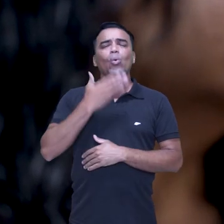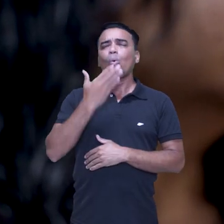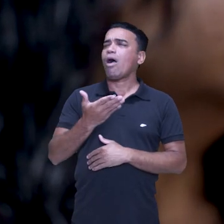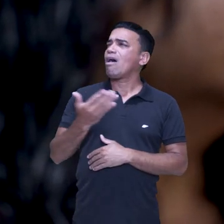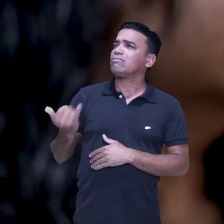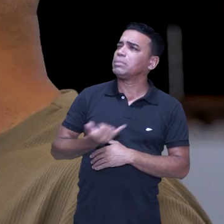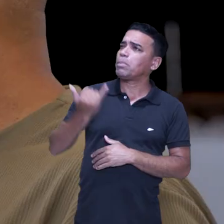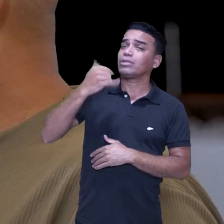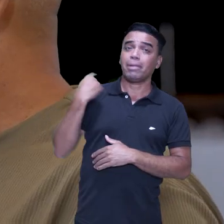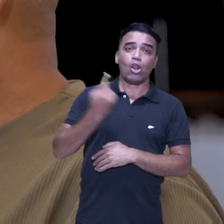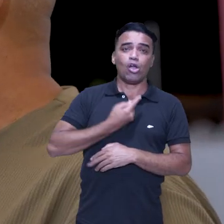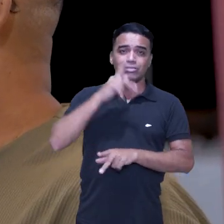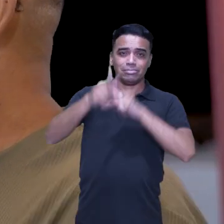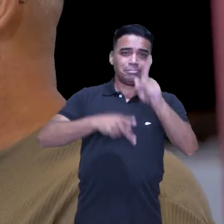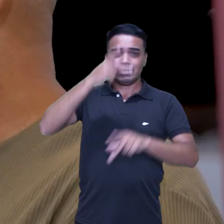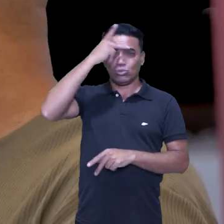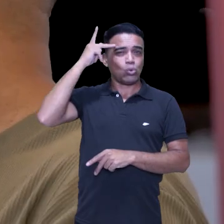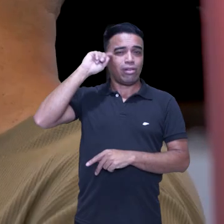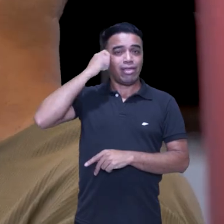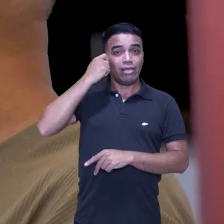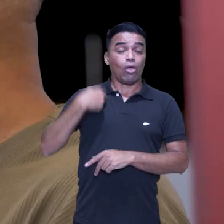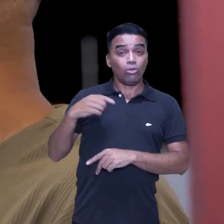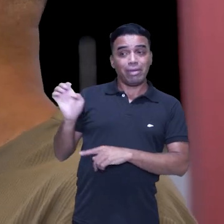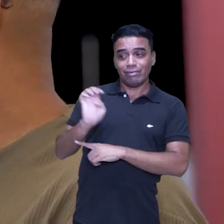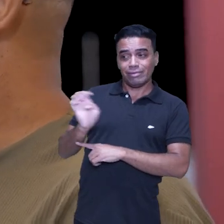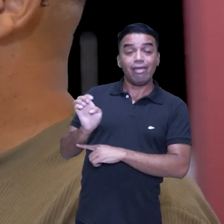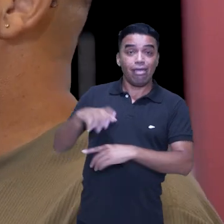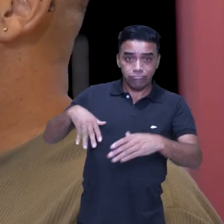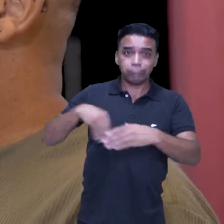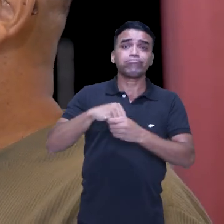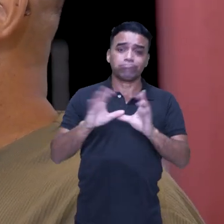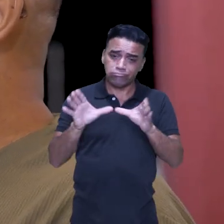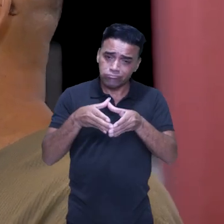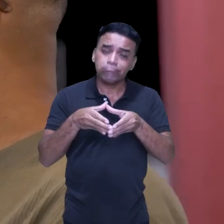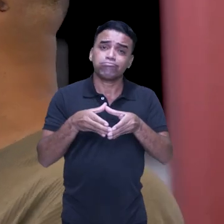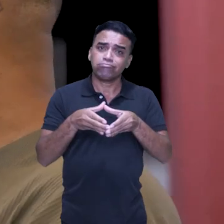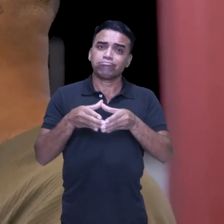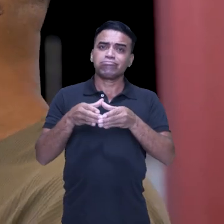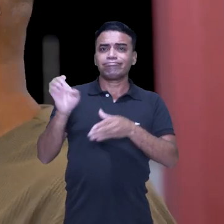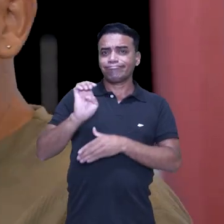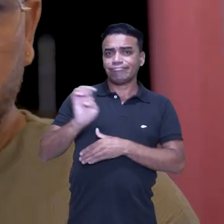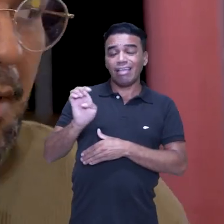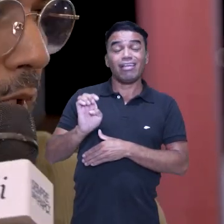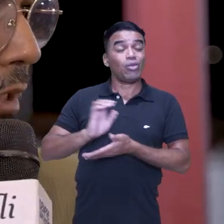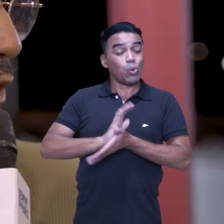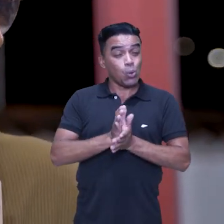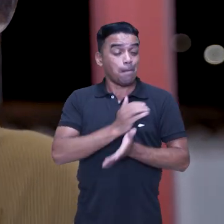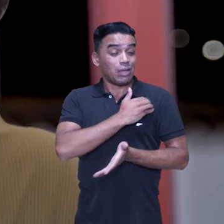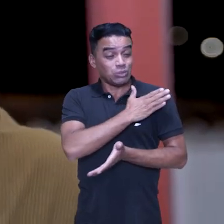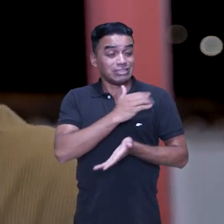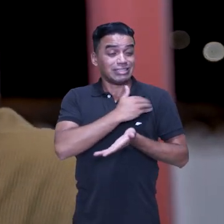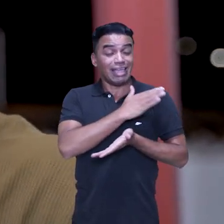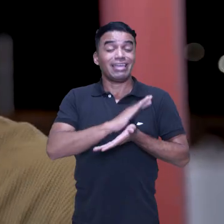importante para nós negros, né? Eu também sou gay, faço parte da comunidade e sofro muito preconceito, né, Mona Lisa?